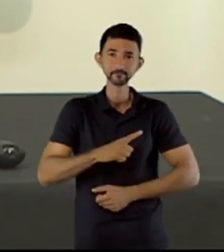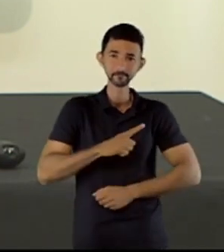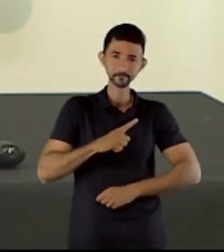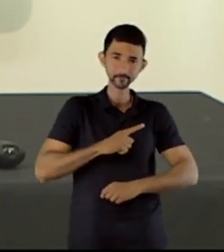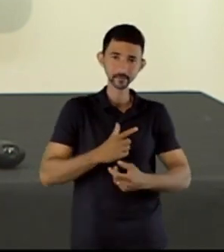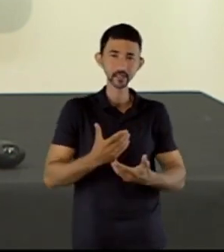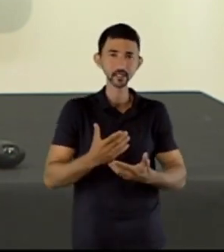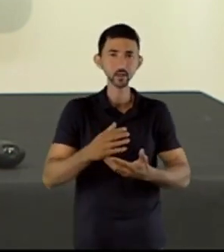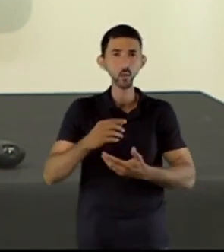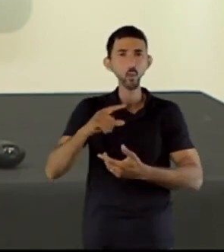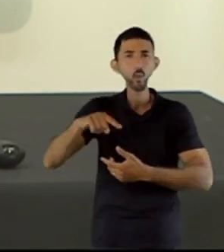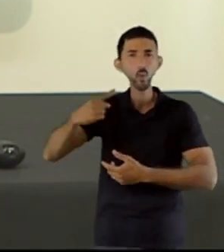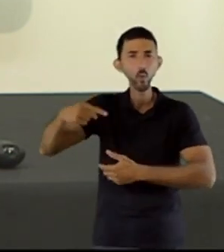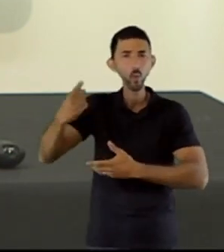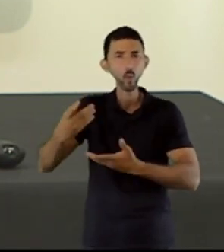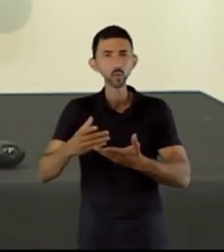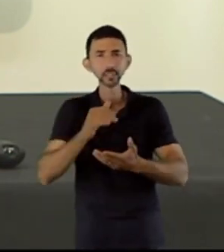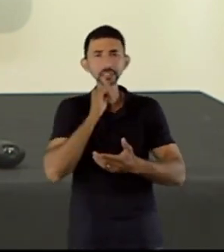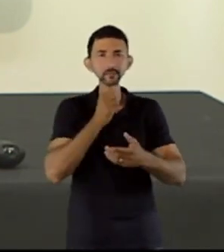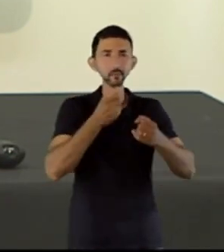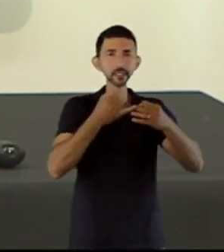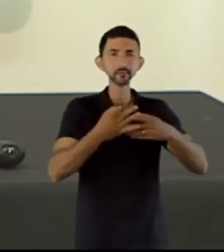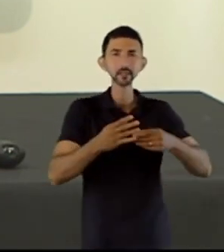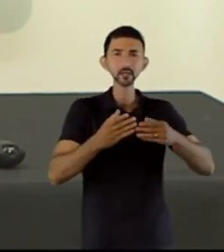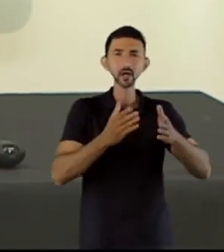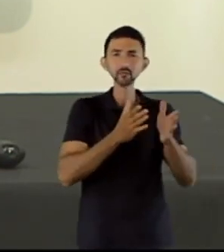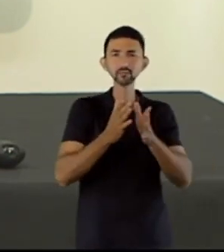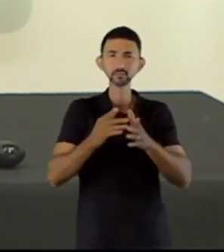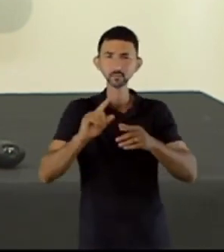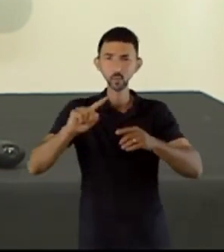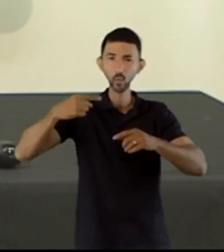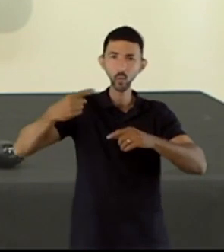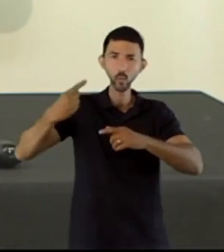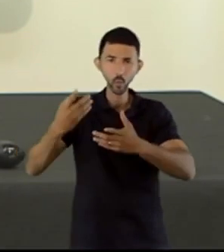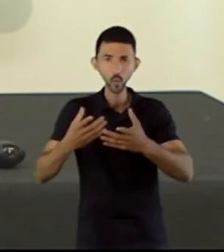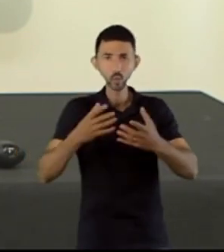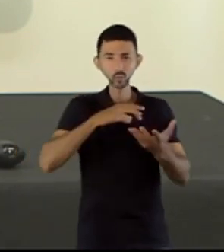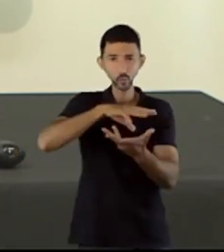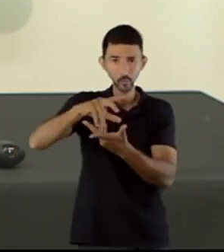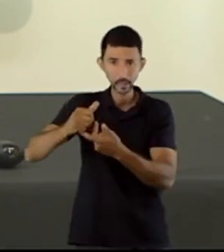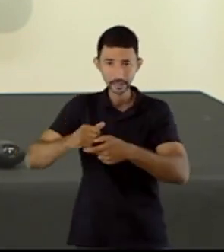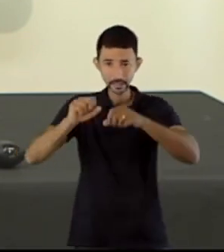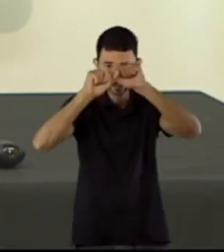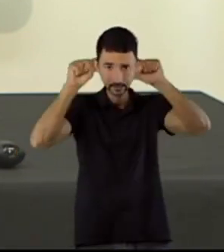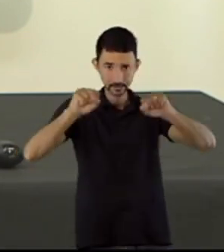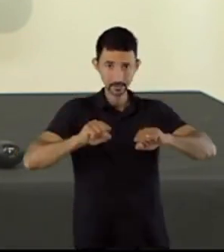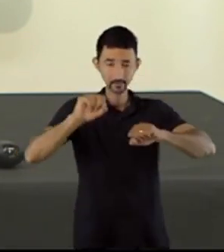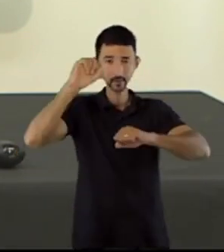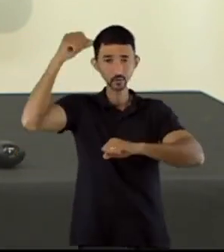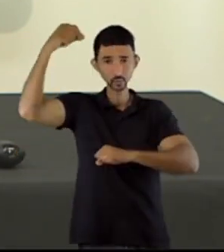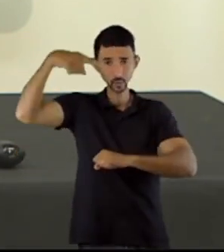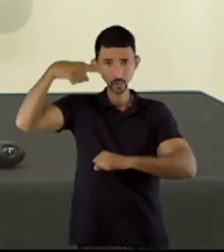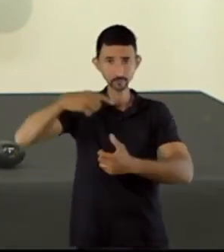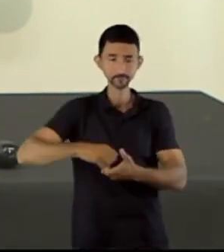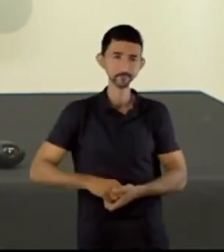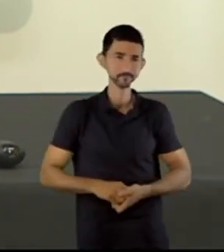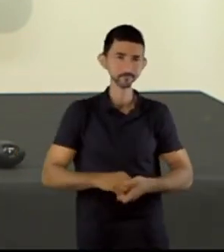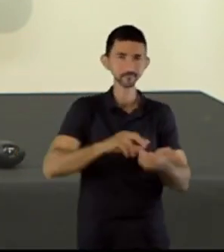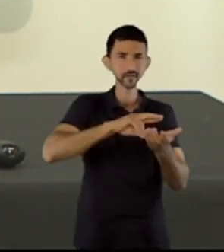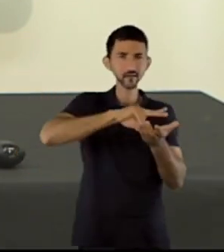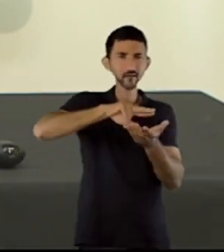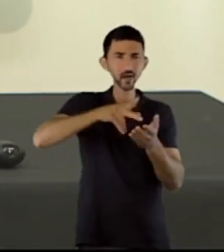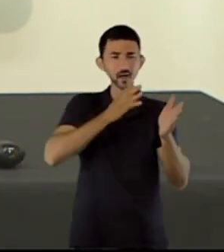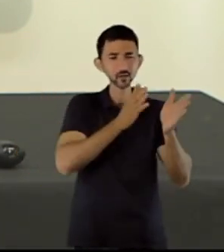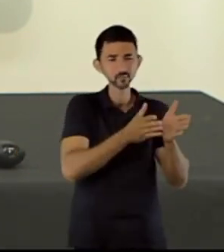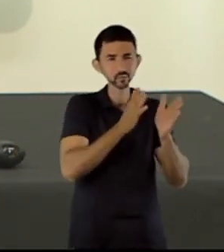outros momentos, né, para falar sobre os outros planetas do Sistema Solar: Mercúrio,